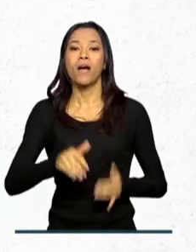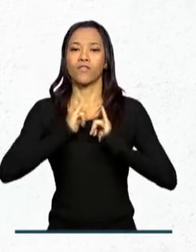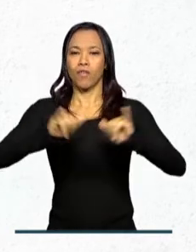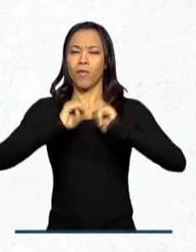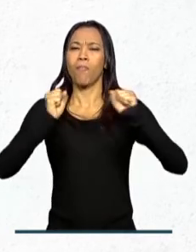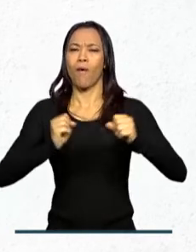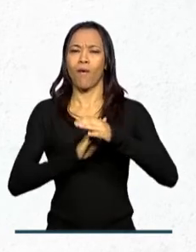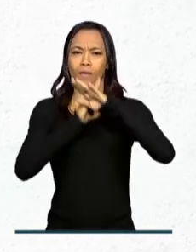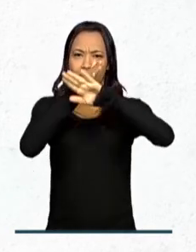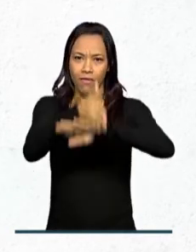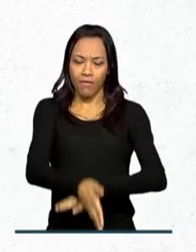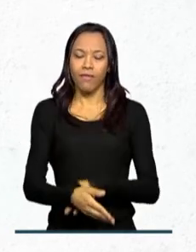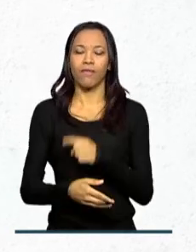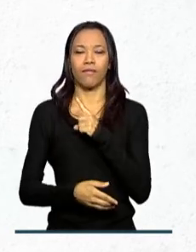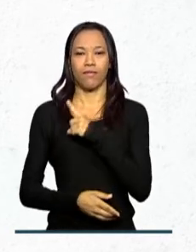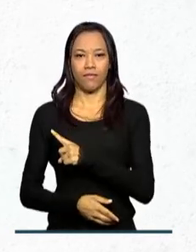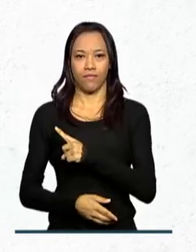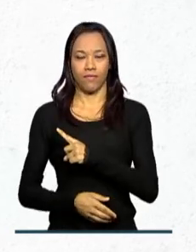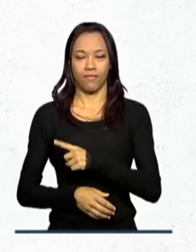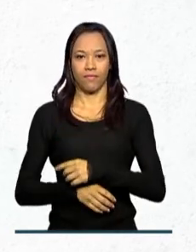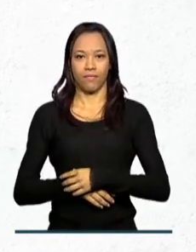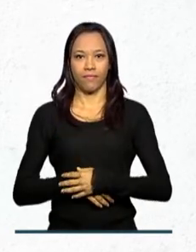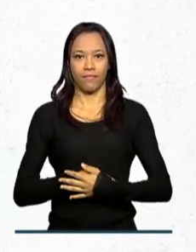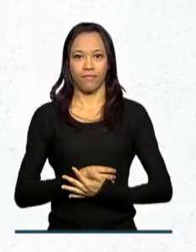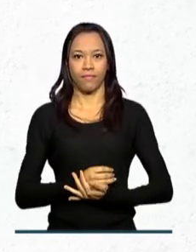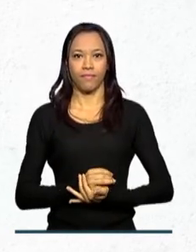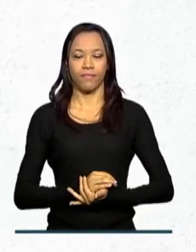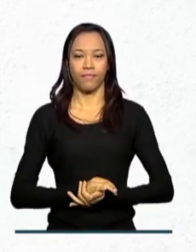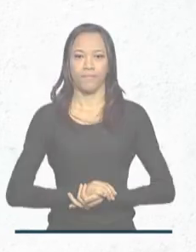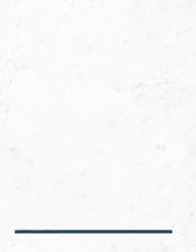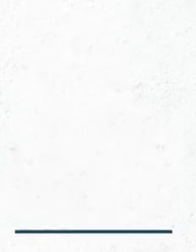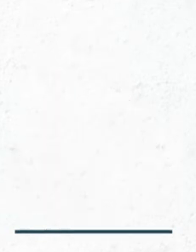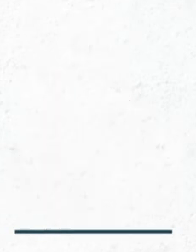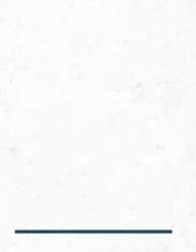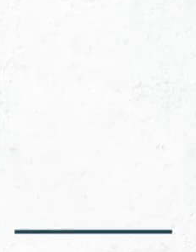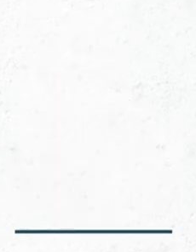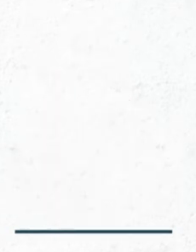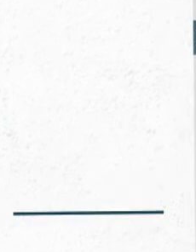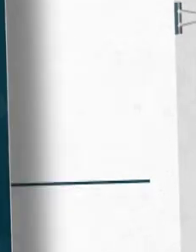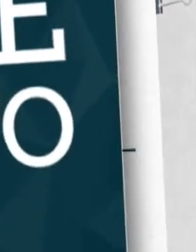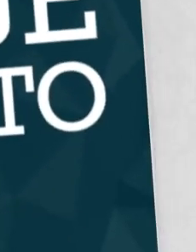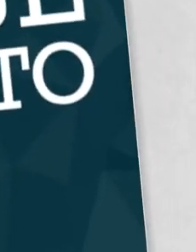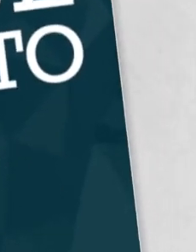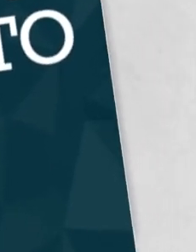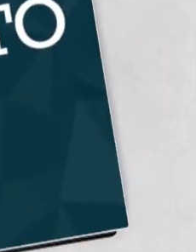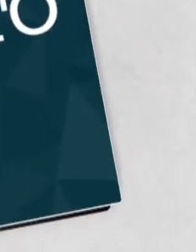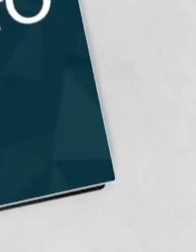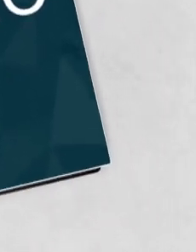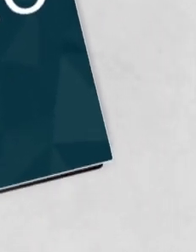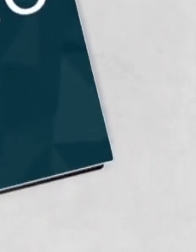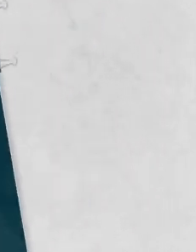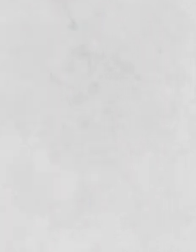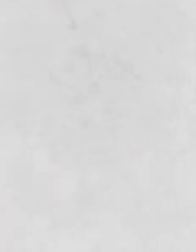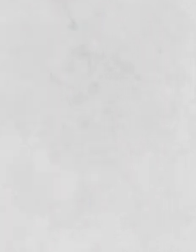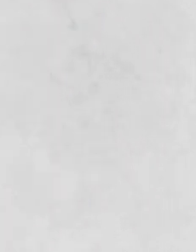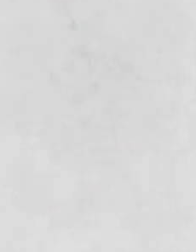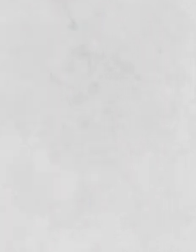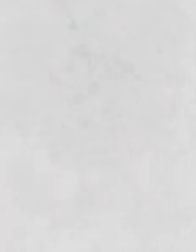informações em tse.jus.br. Thank you.